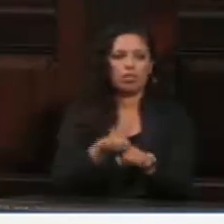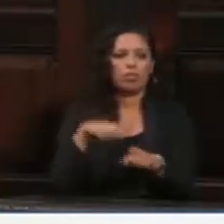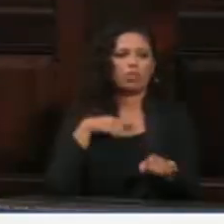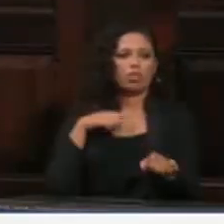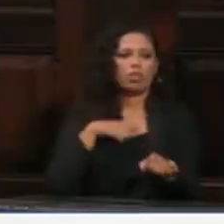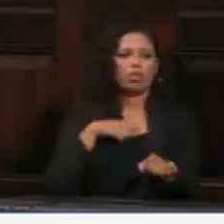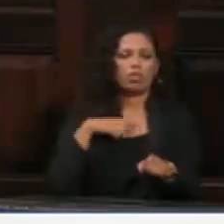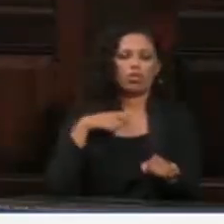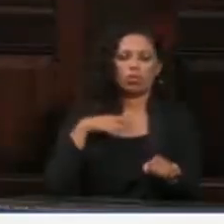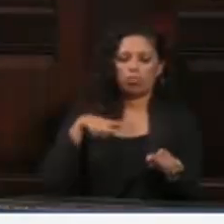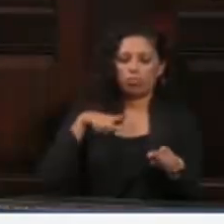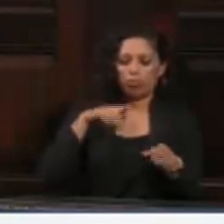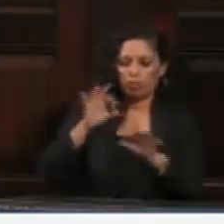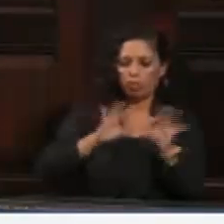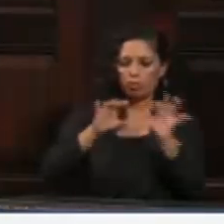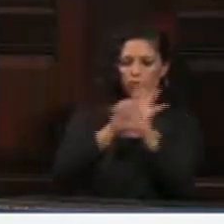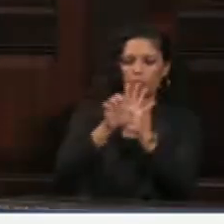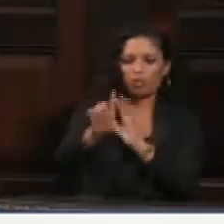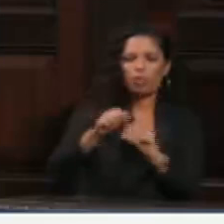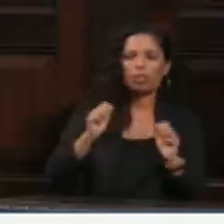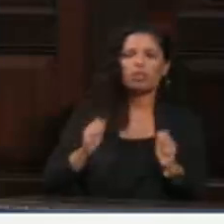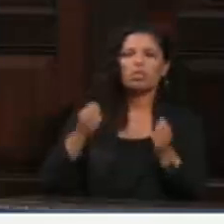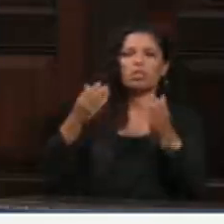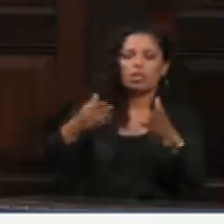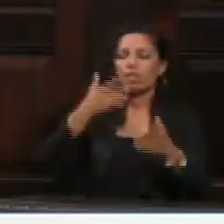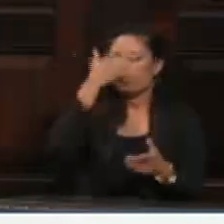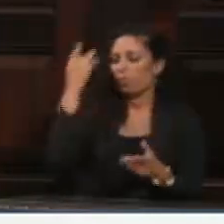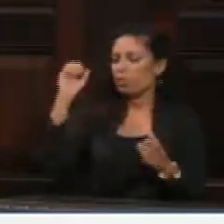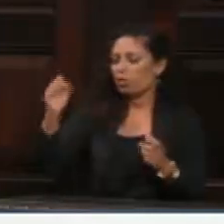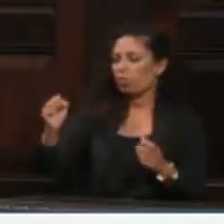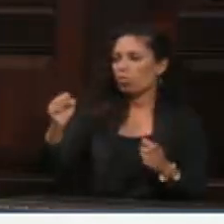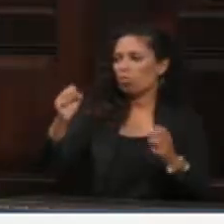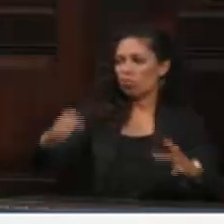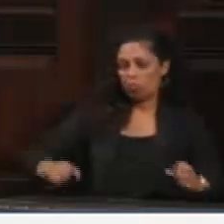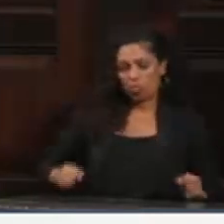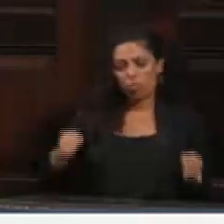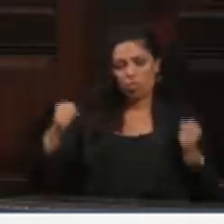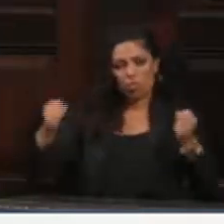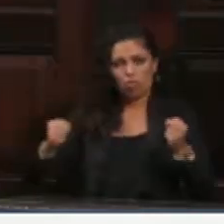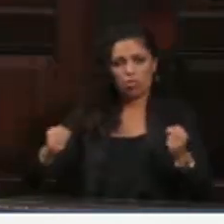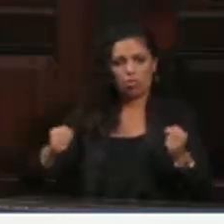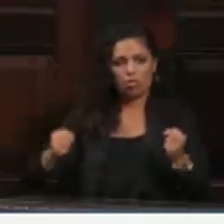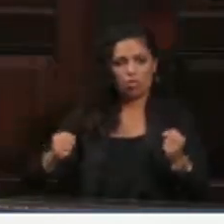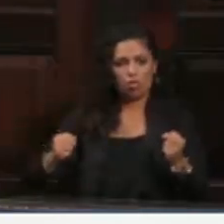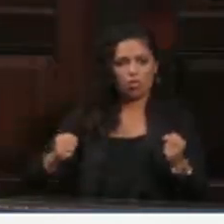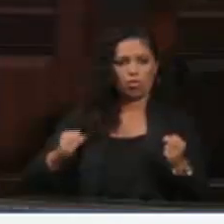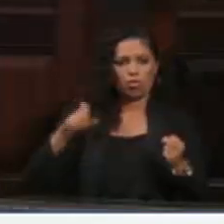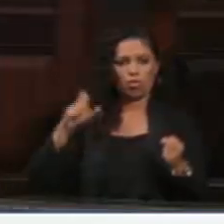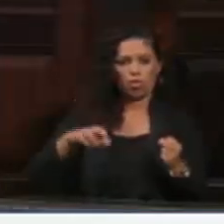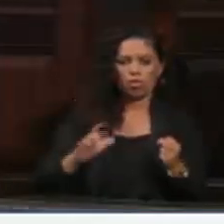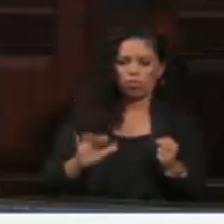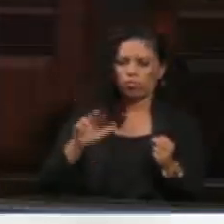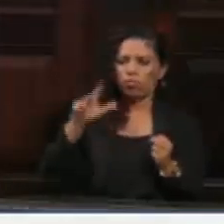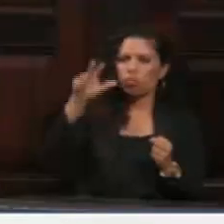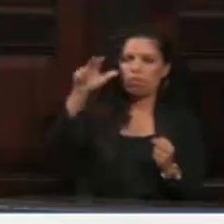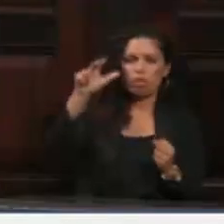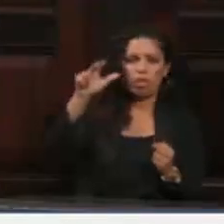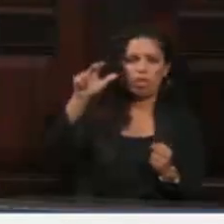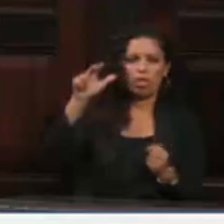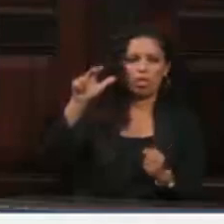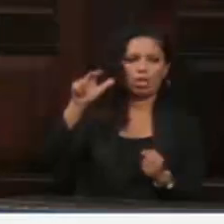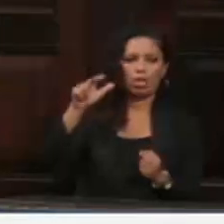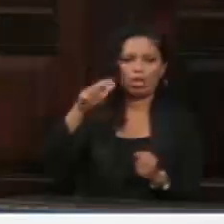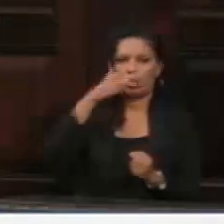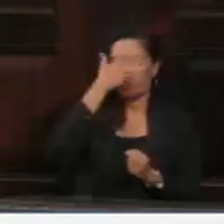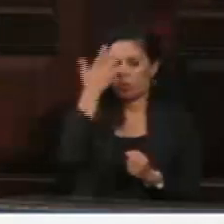dá acessibilidade do deficiente para a estação, porque tem aquelas escadas que você deve conhecer, Sim. que os deficientes,